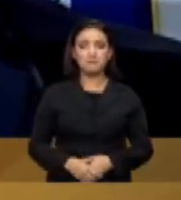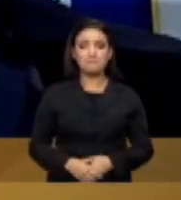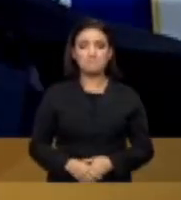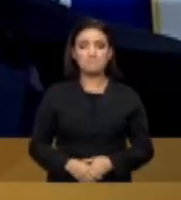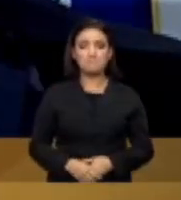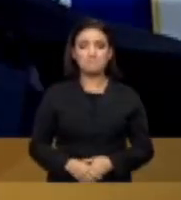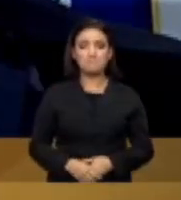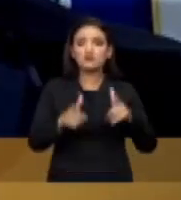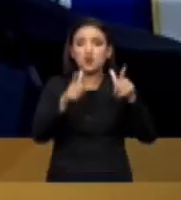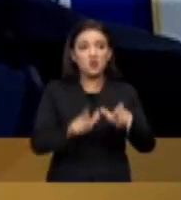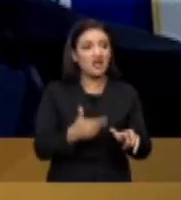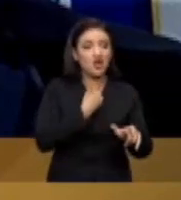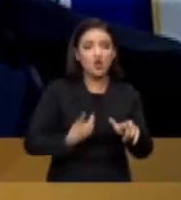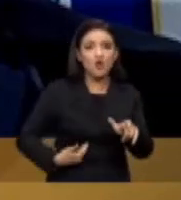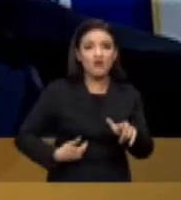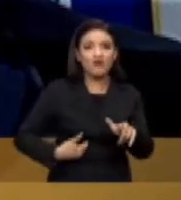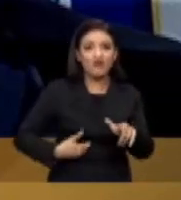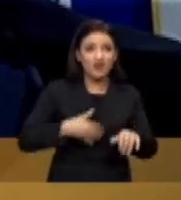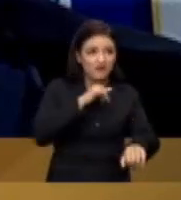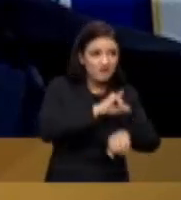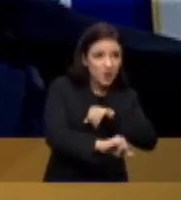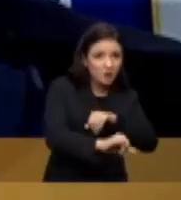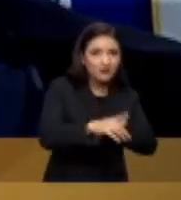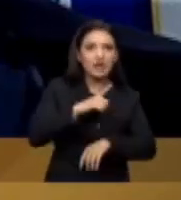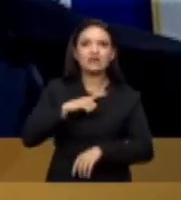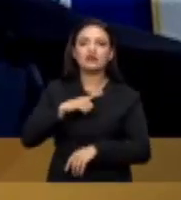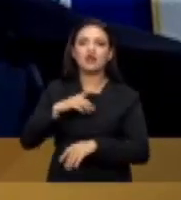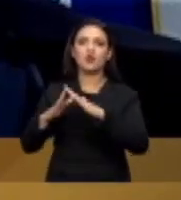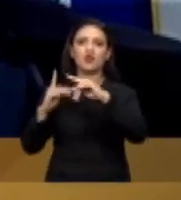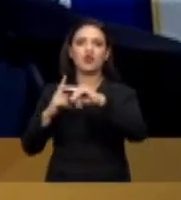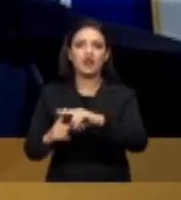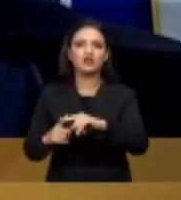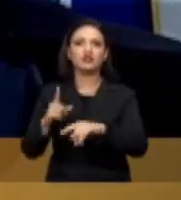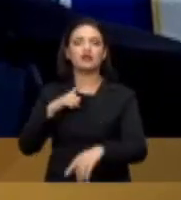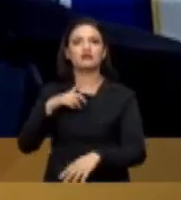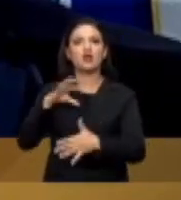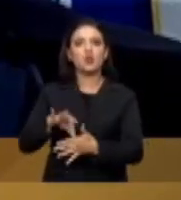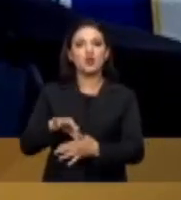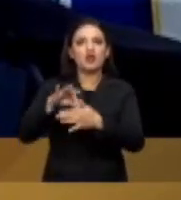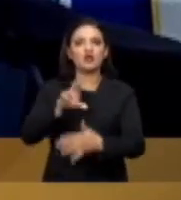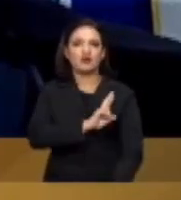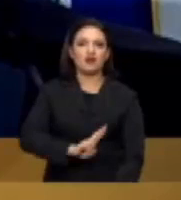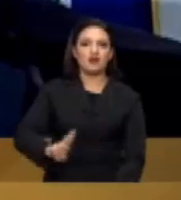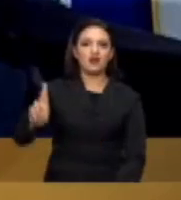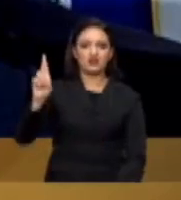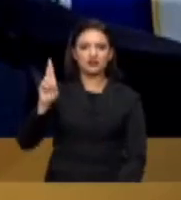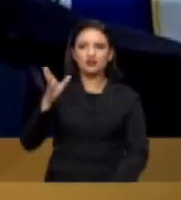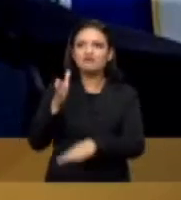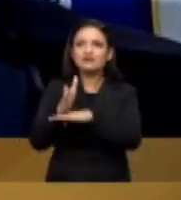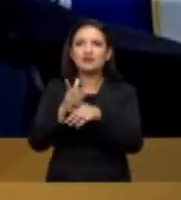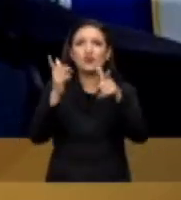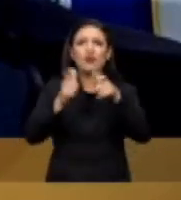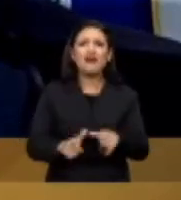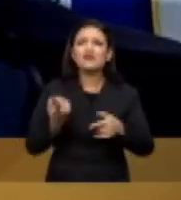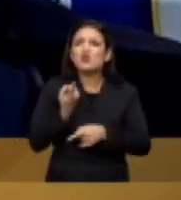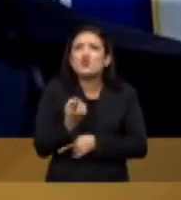seus agentes, há um agente religioso, há uma igreja chegando nos rincões mais longínquos desse